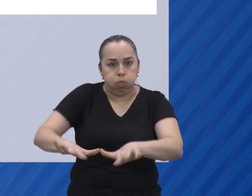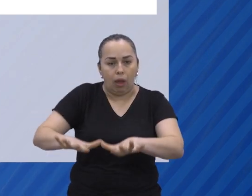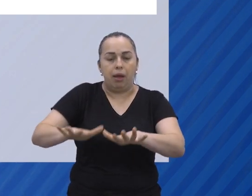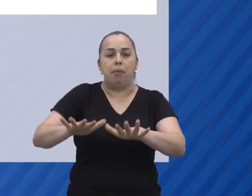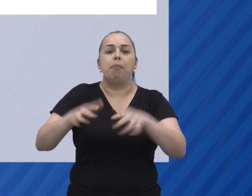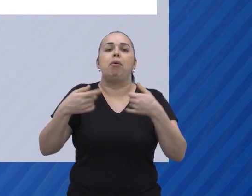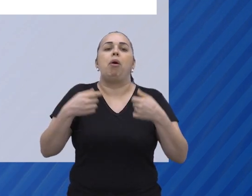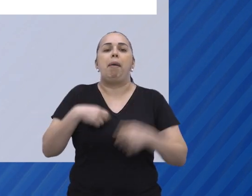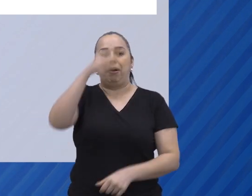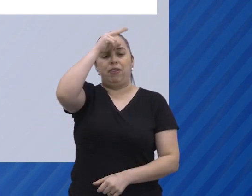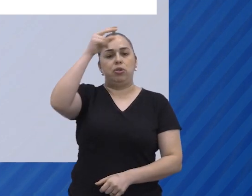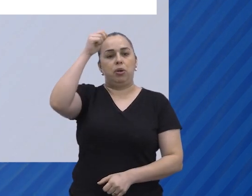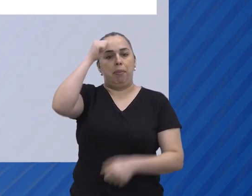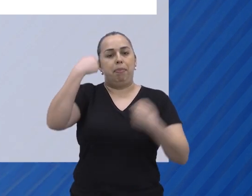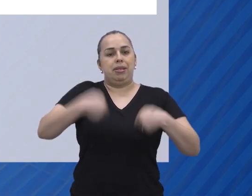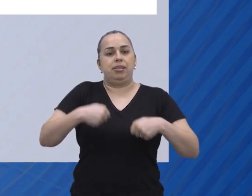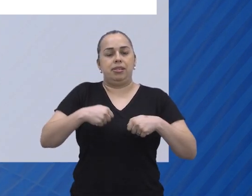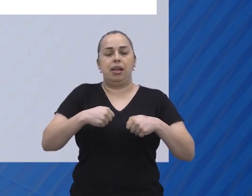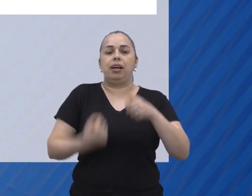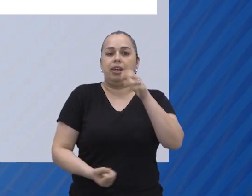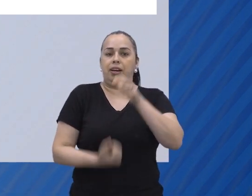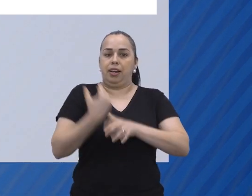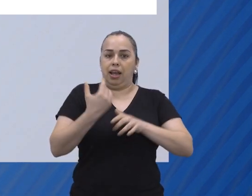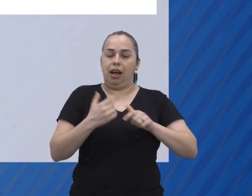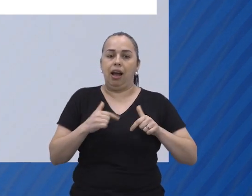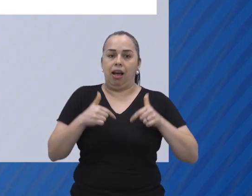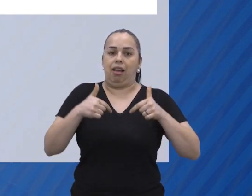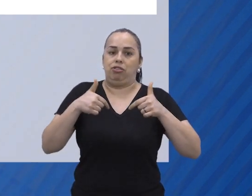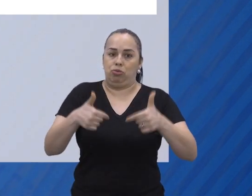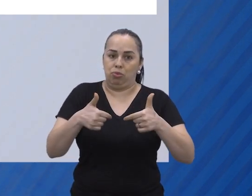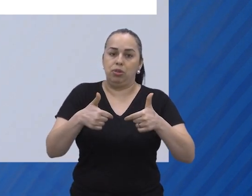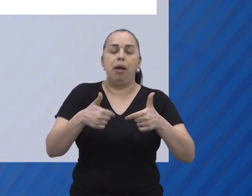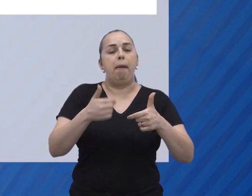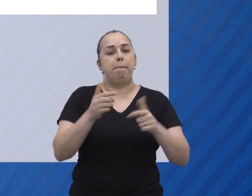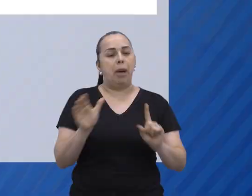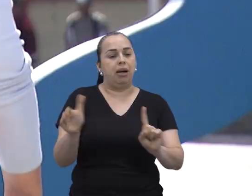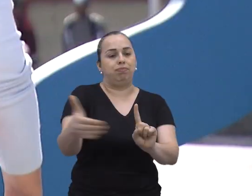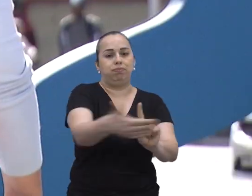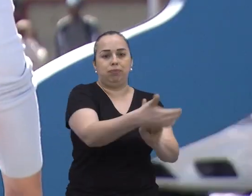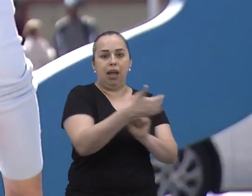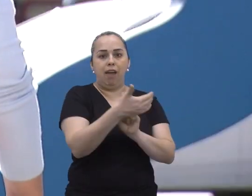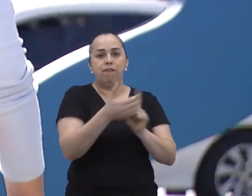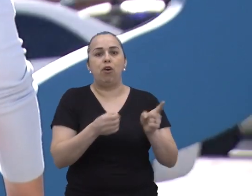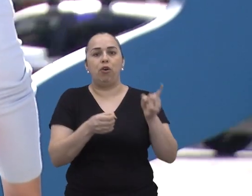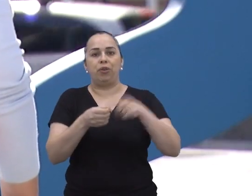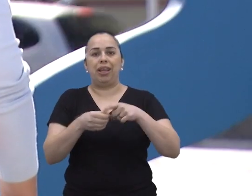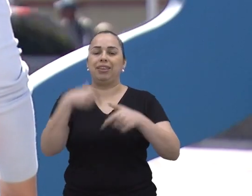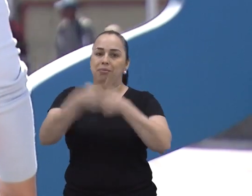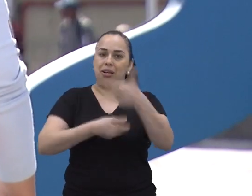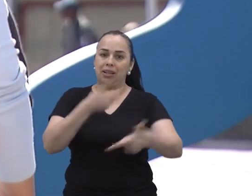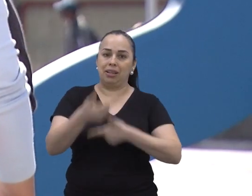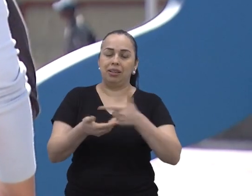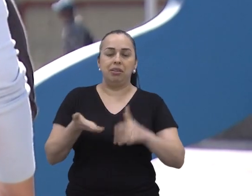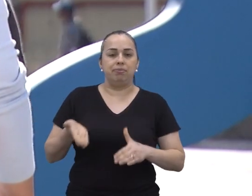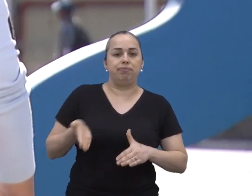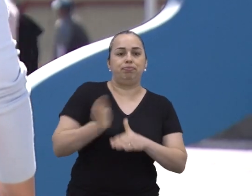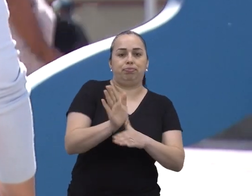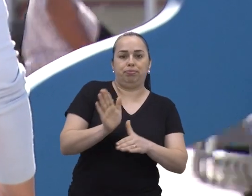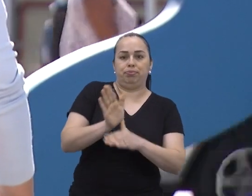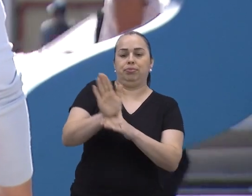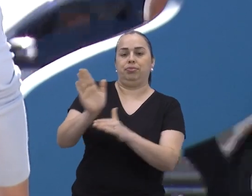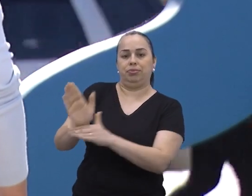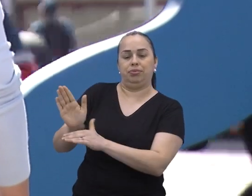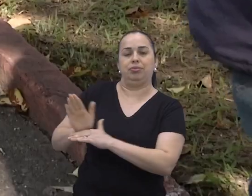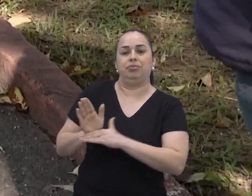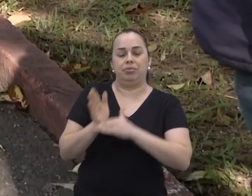a construção de políticas públicas de inclusão e acesso ao mercado de trabalho. Ações que estendem a mão e promovem